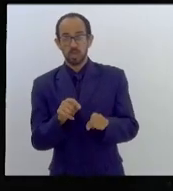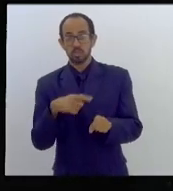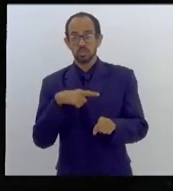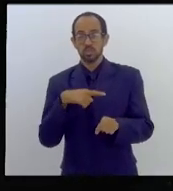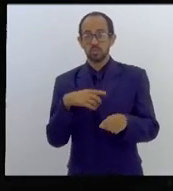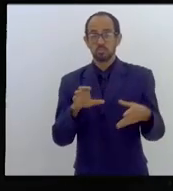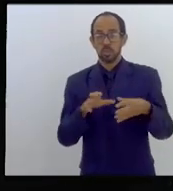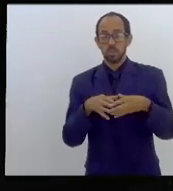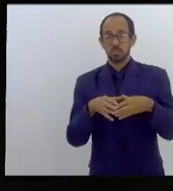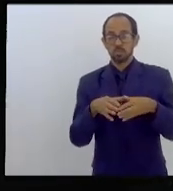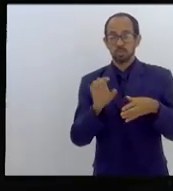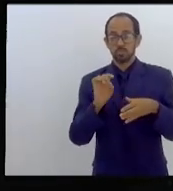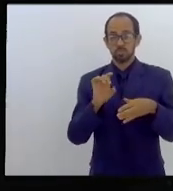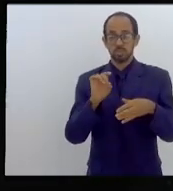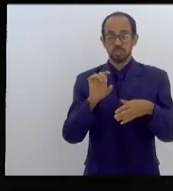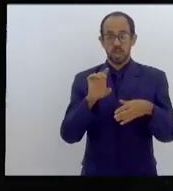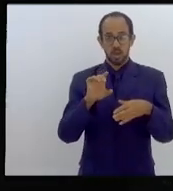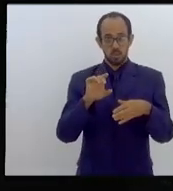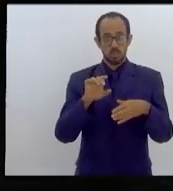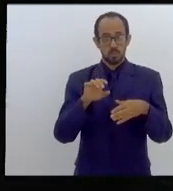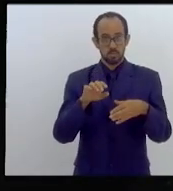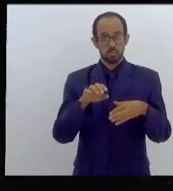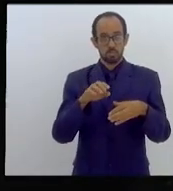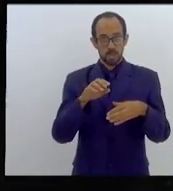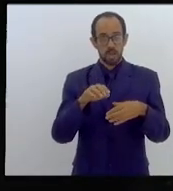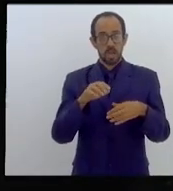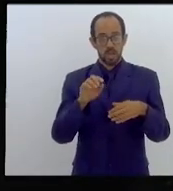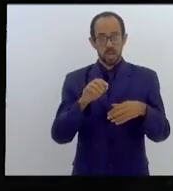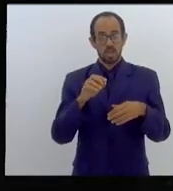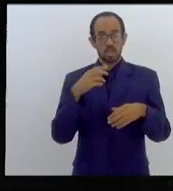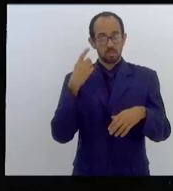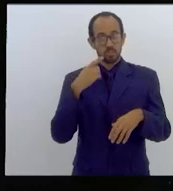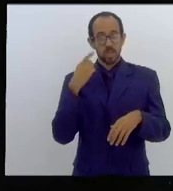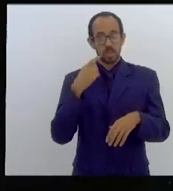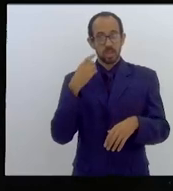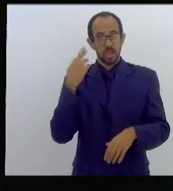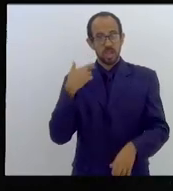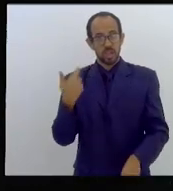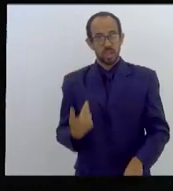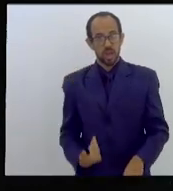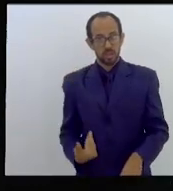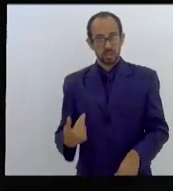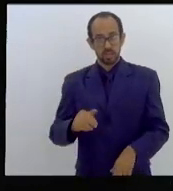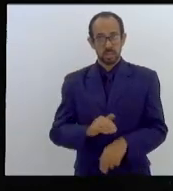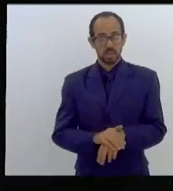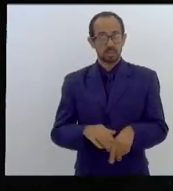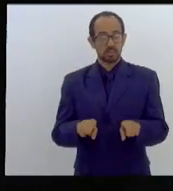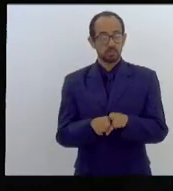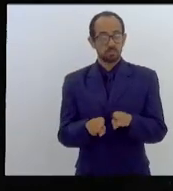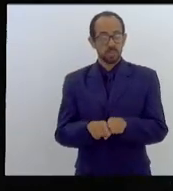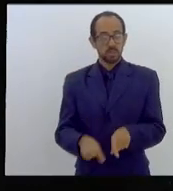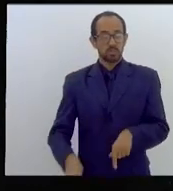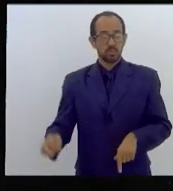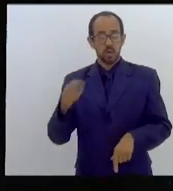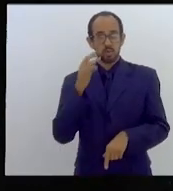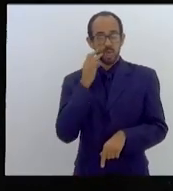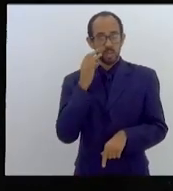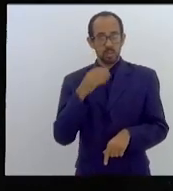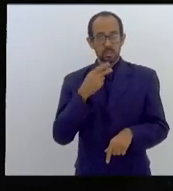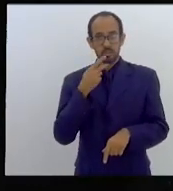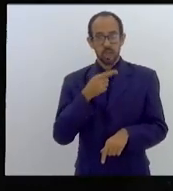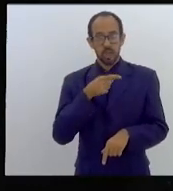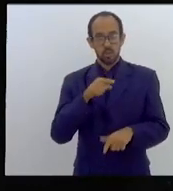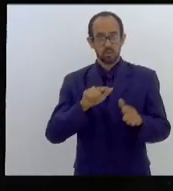comissão especial presidida pela deputada Renata Souza, com a participação também do deputado Valdec, que tratou da questão